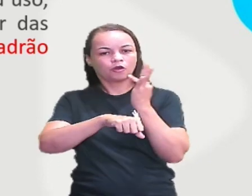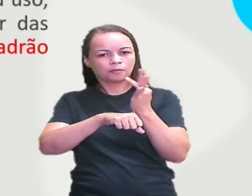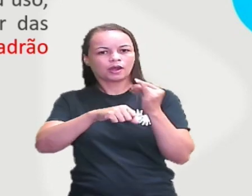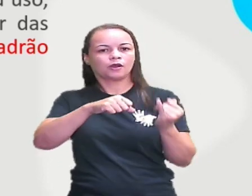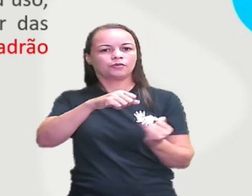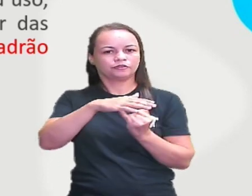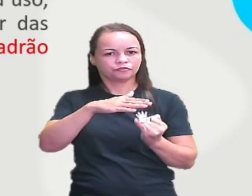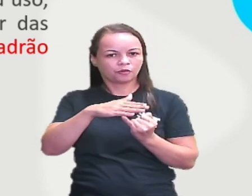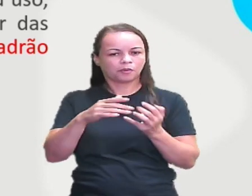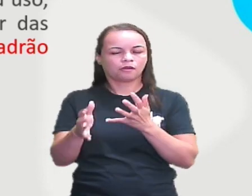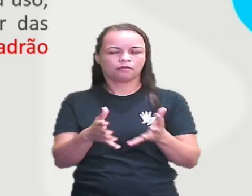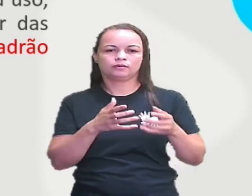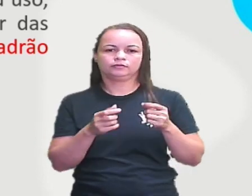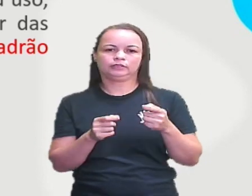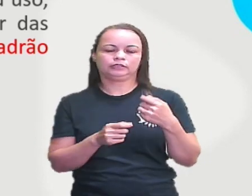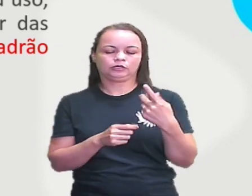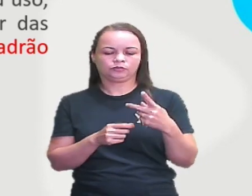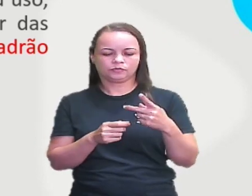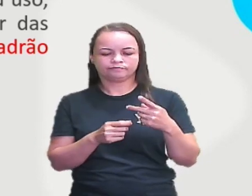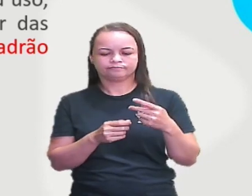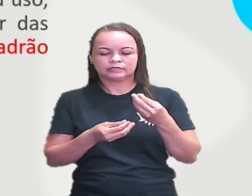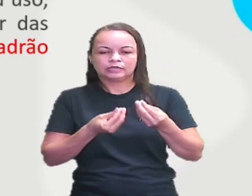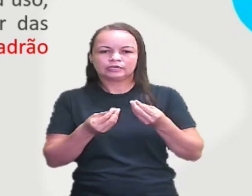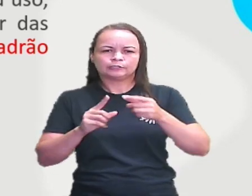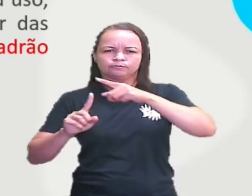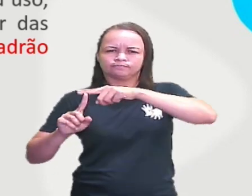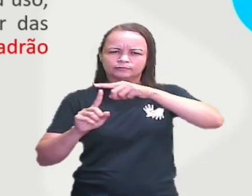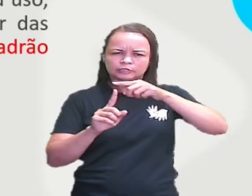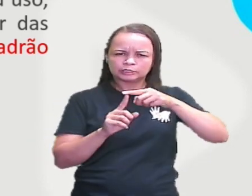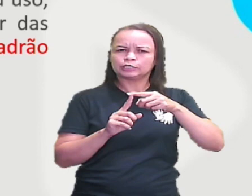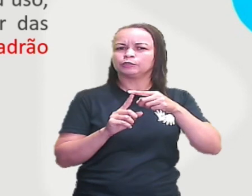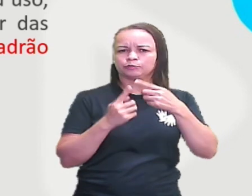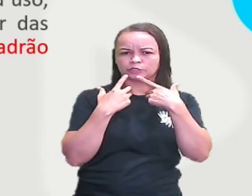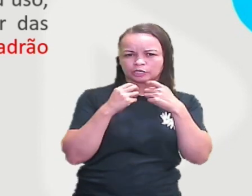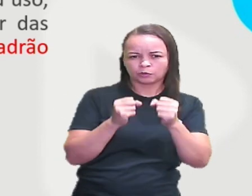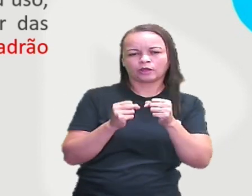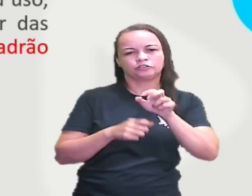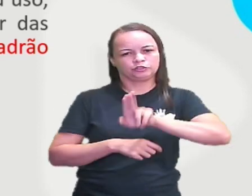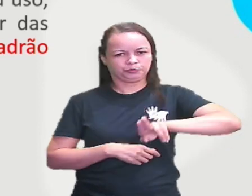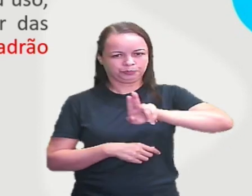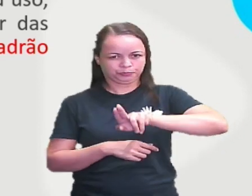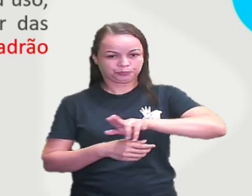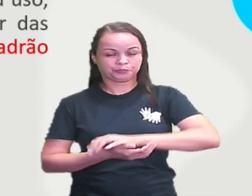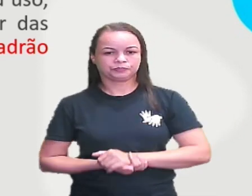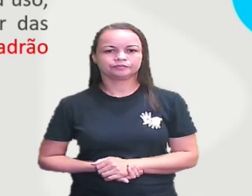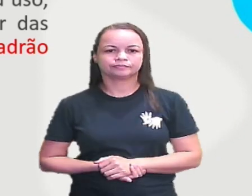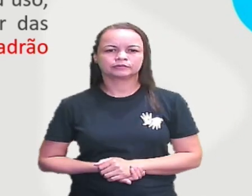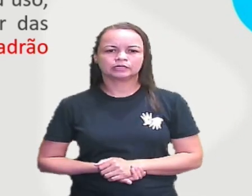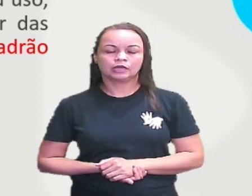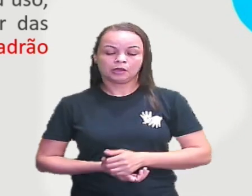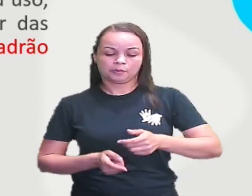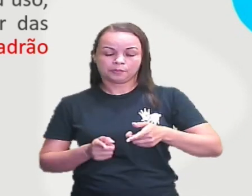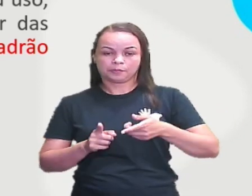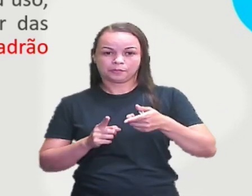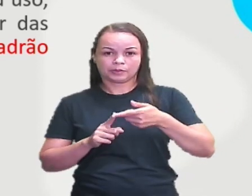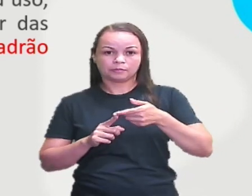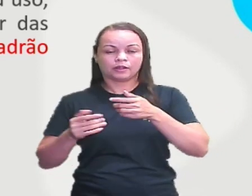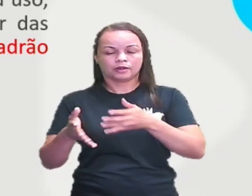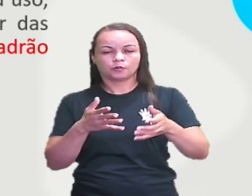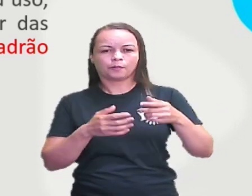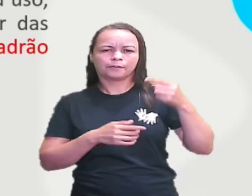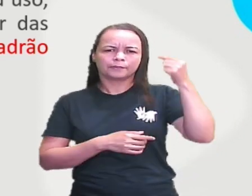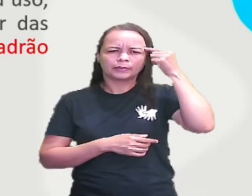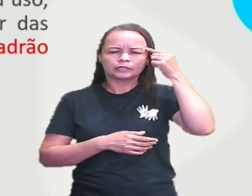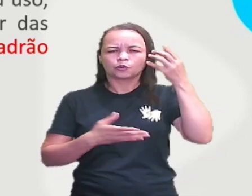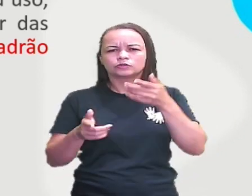A situação em que nos encontramos define o tipo de linguagem que usaremos. Primeiro, pensemos no conceito de norma